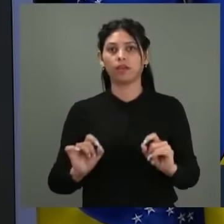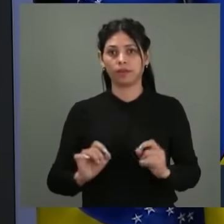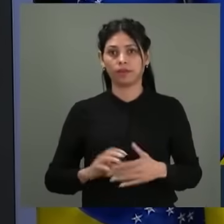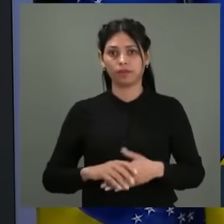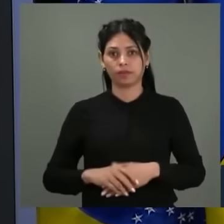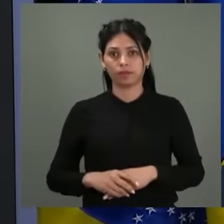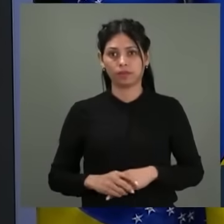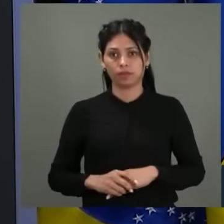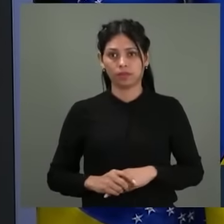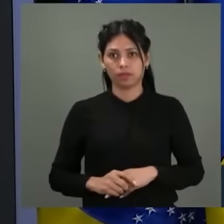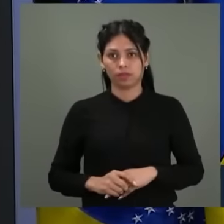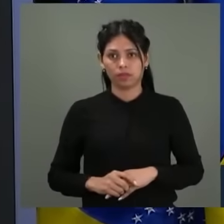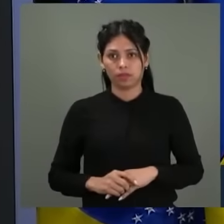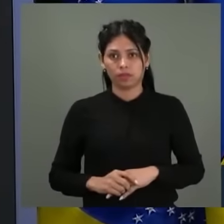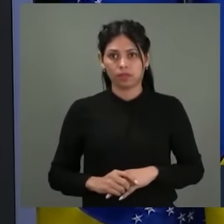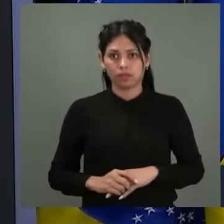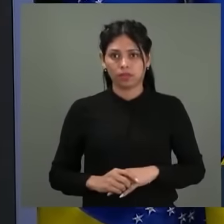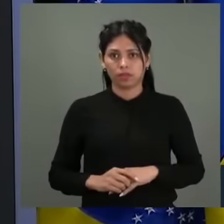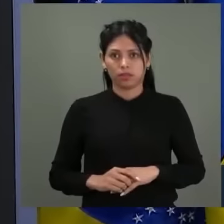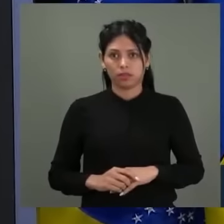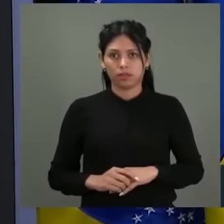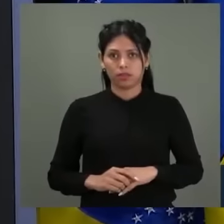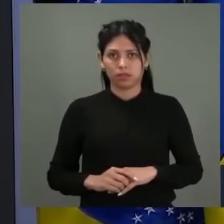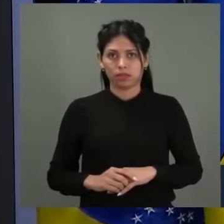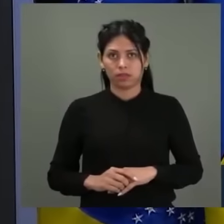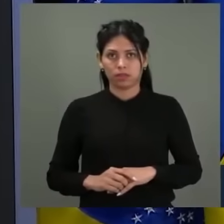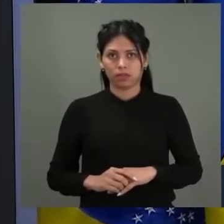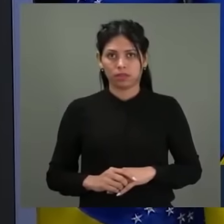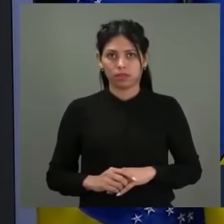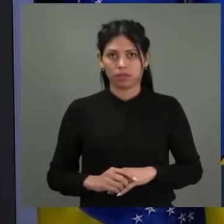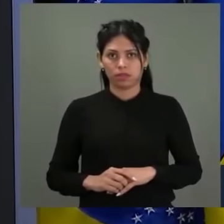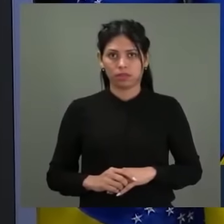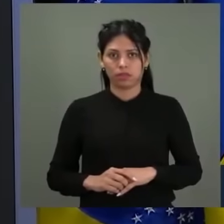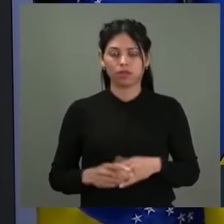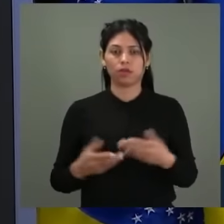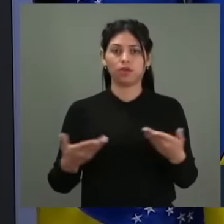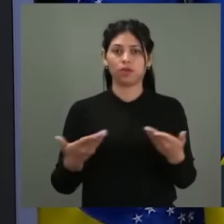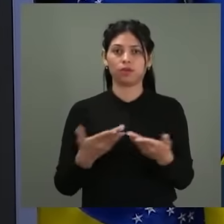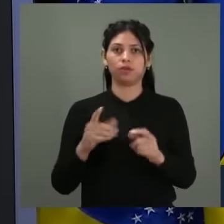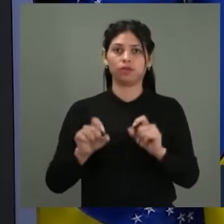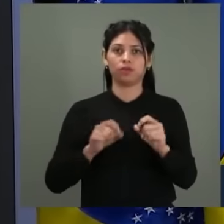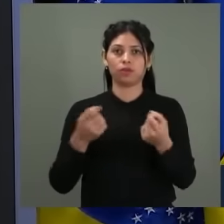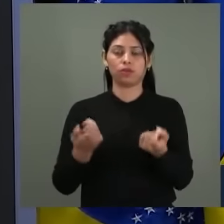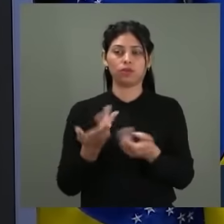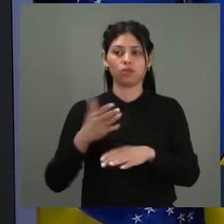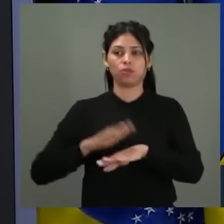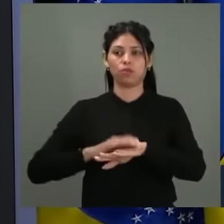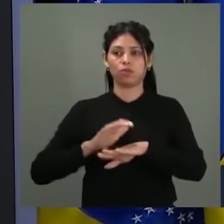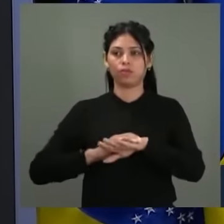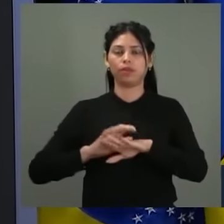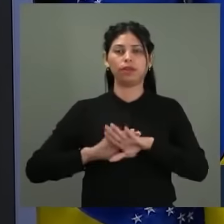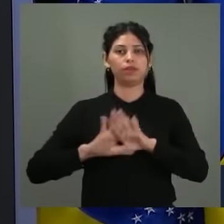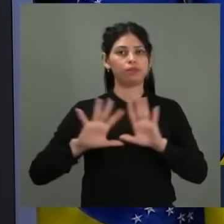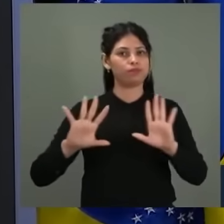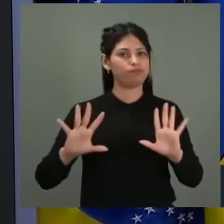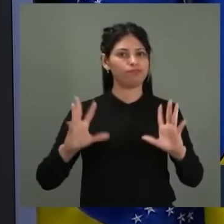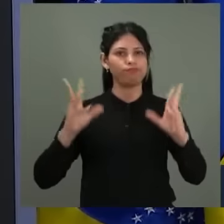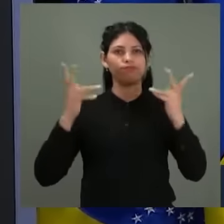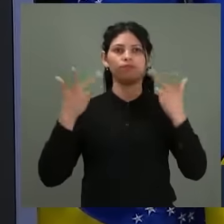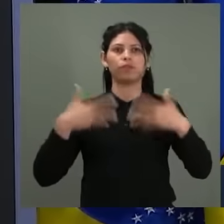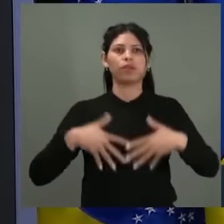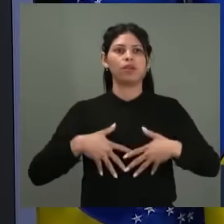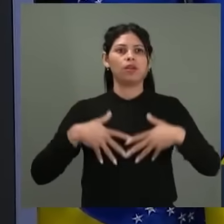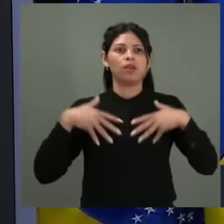Eu quero dizer que participo de um momento histórico aqui no Senado Federal. Estou muito feliz.